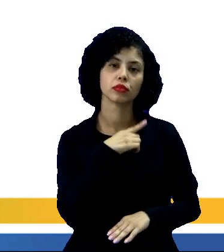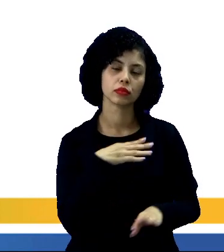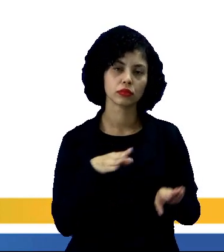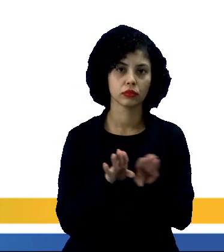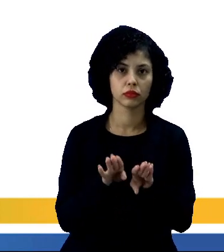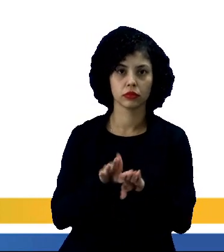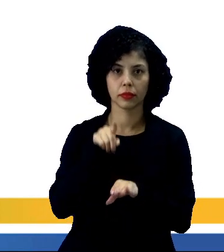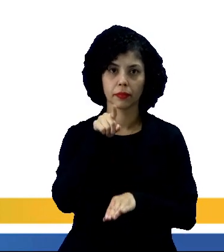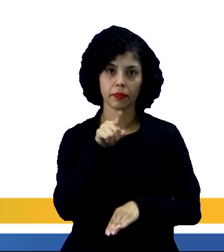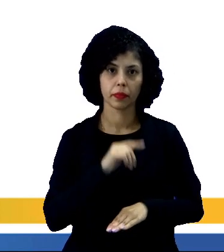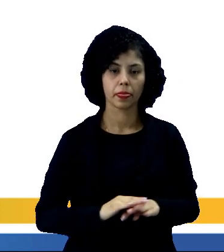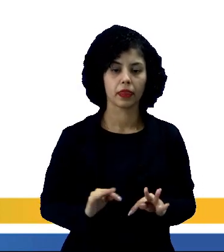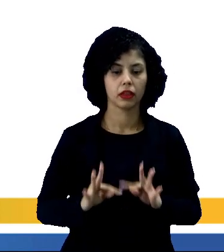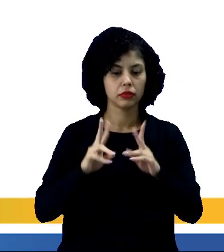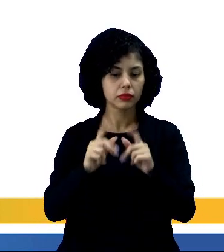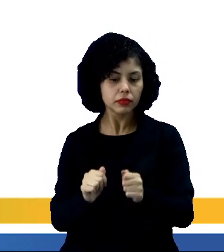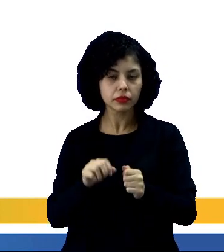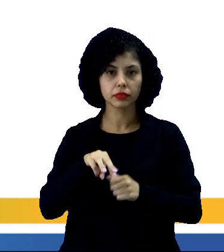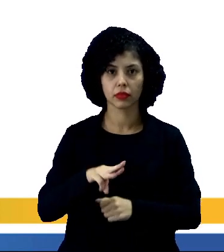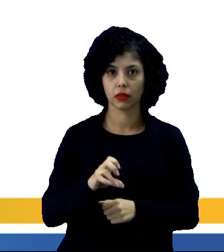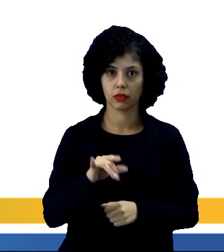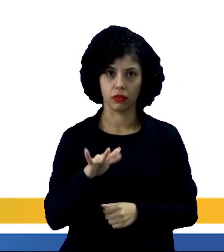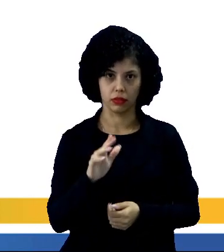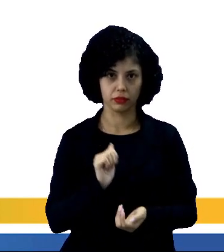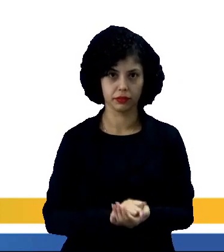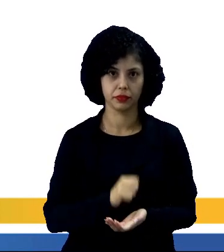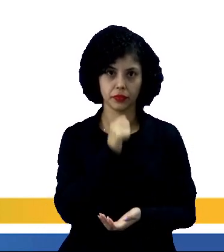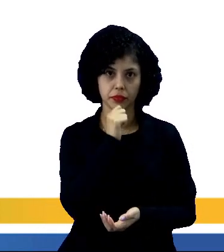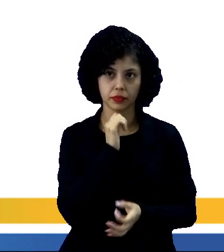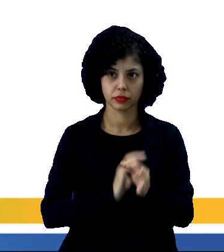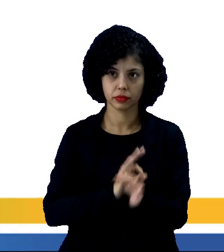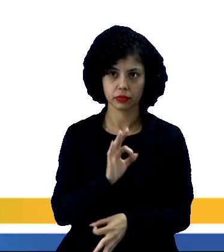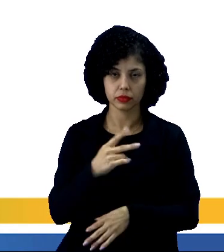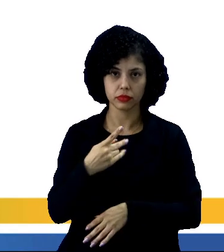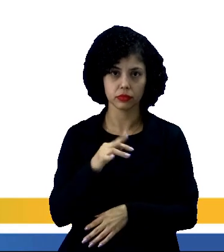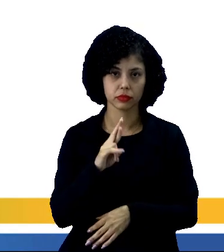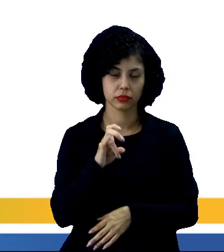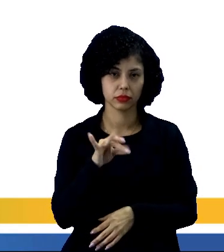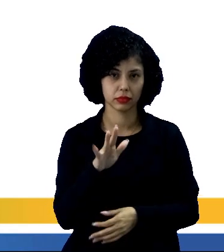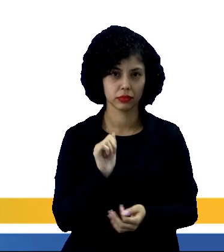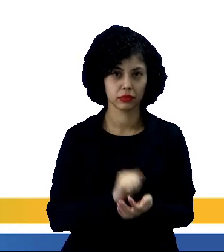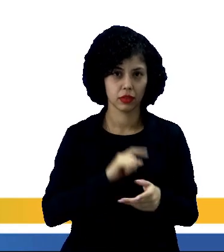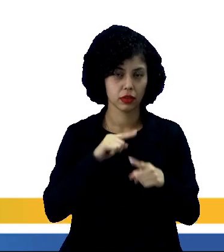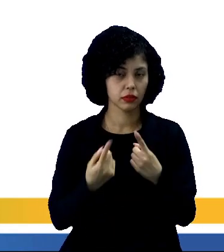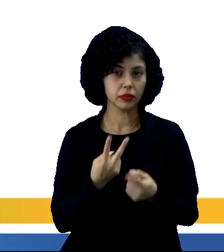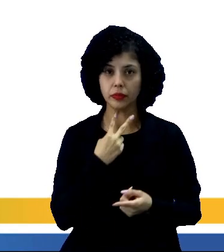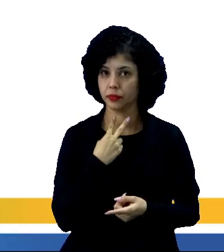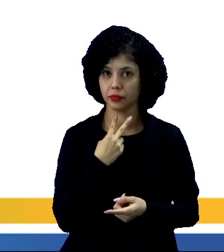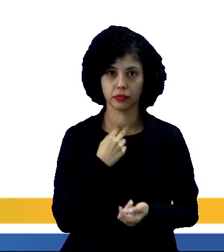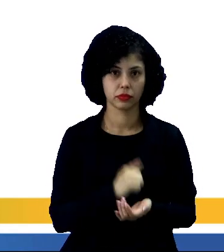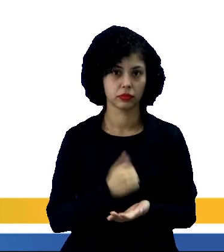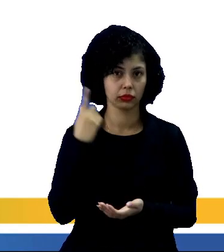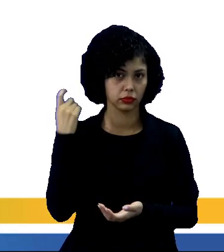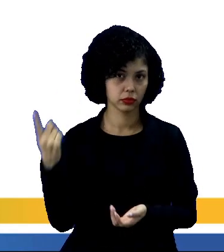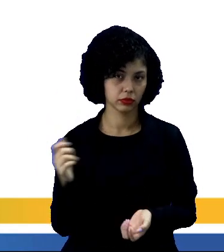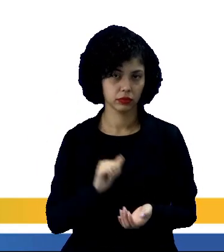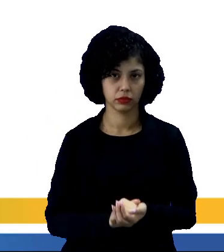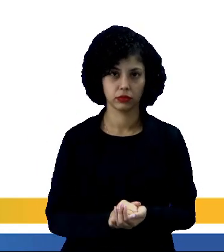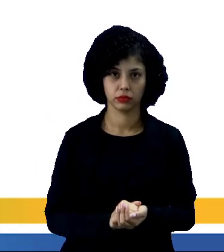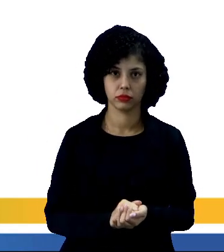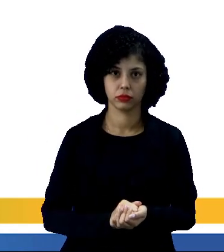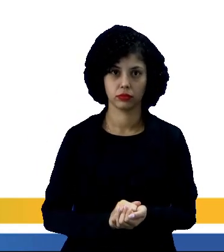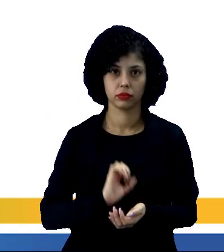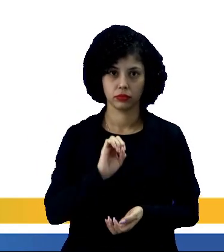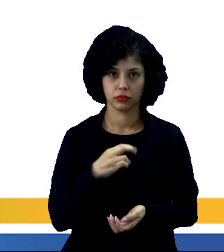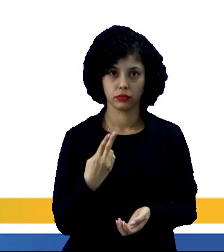tá? Todas as máquinas podiam reproduzir música pré-programada, né? Mas não podiam tocar sons de formas